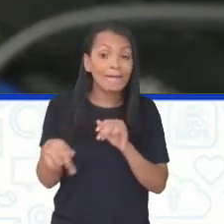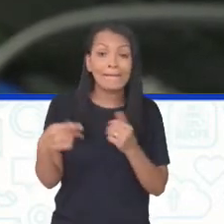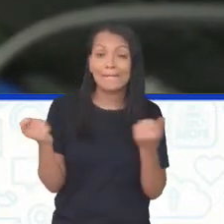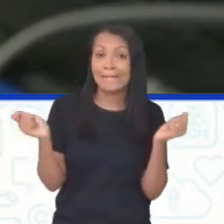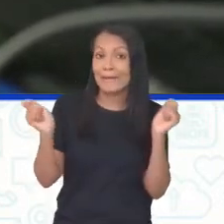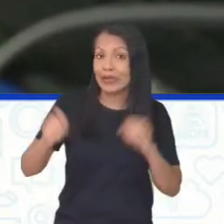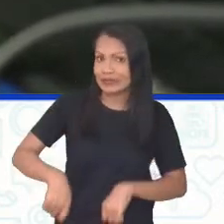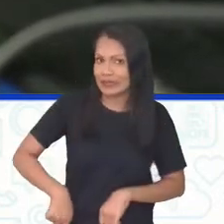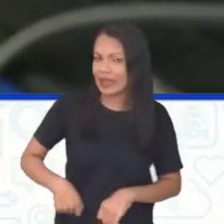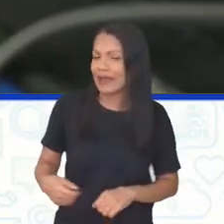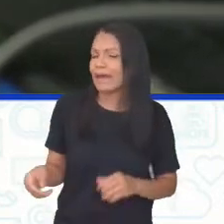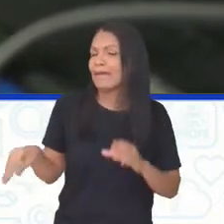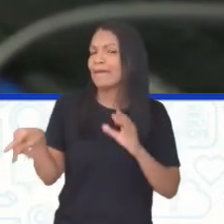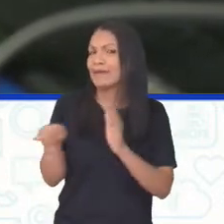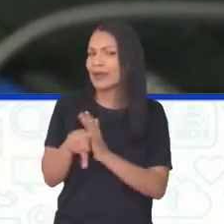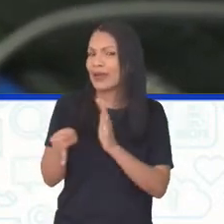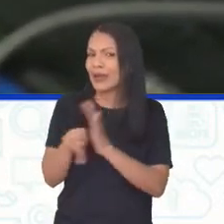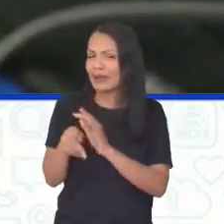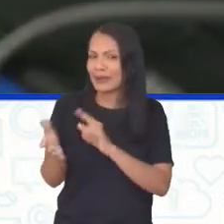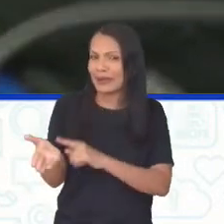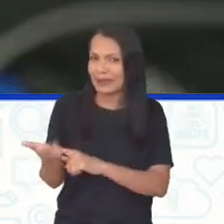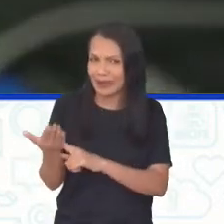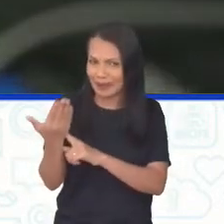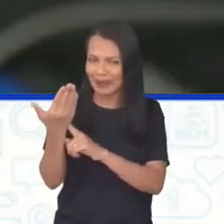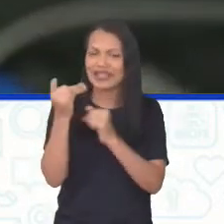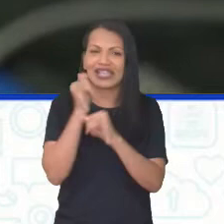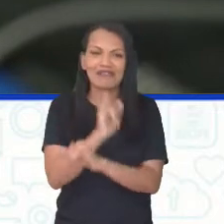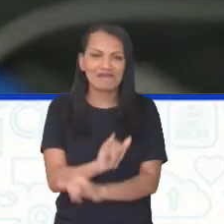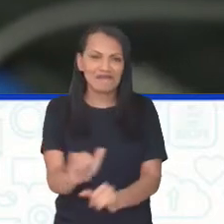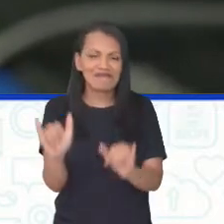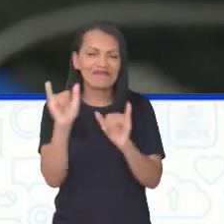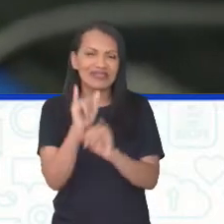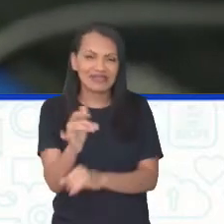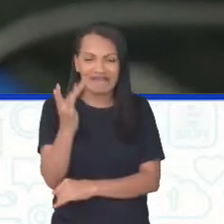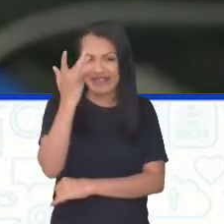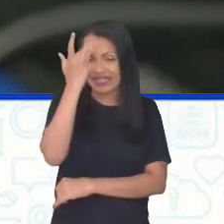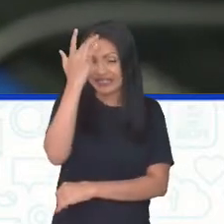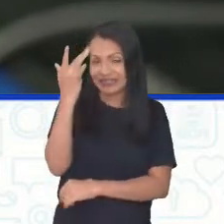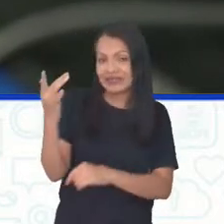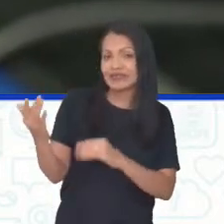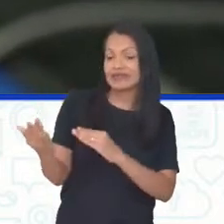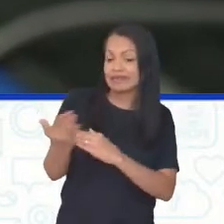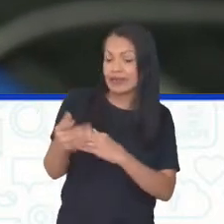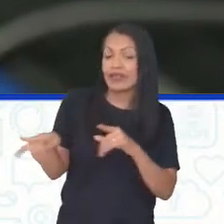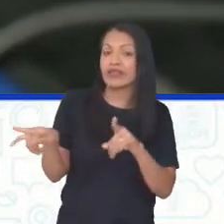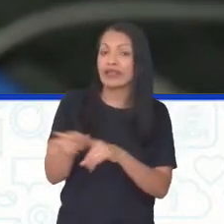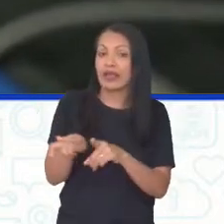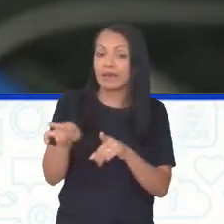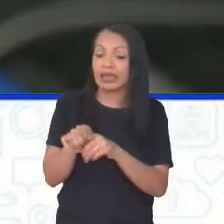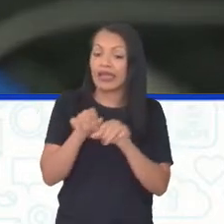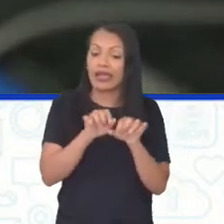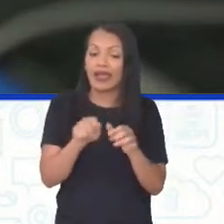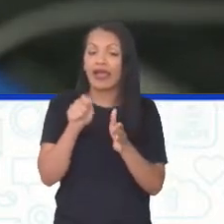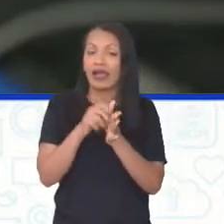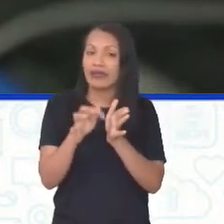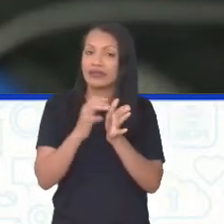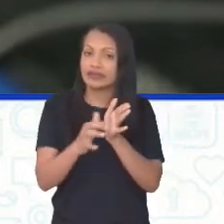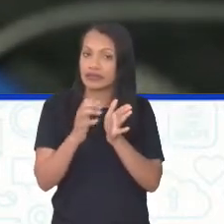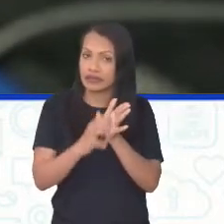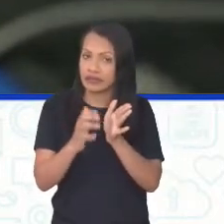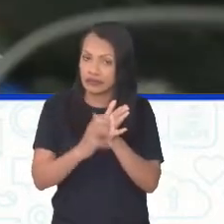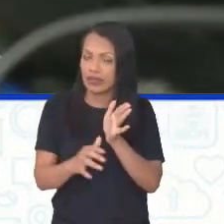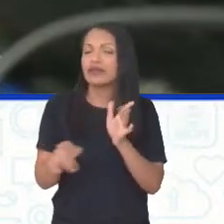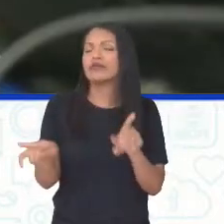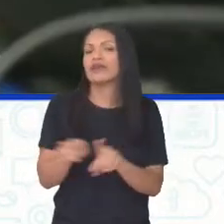tecnologia assistiva, tecnologias digitais da informação, que facilitam também essa escrita em braille e as